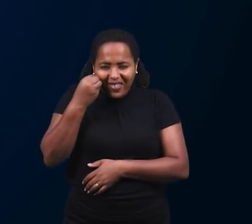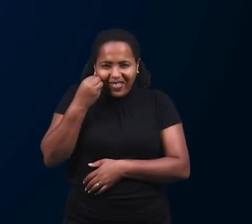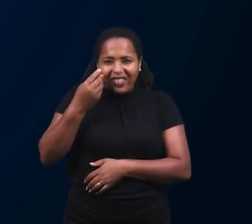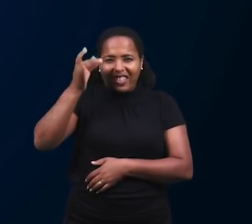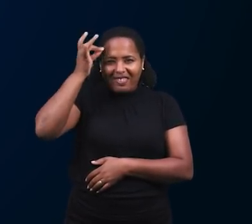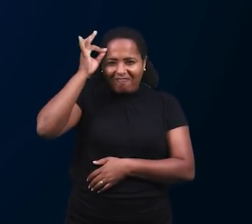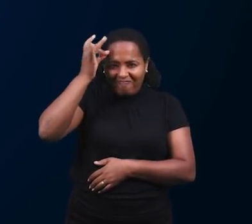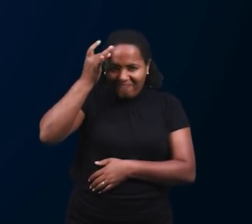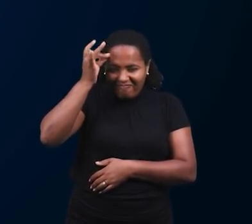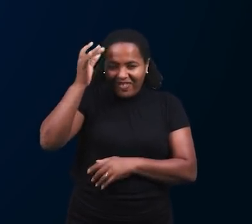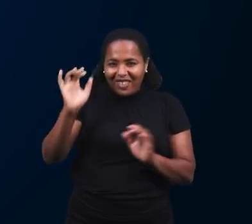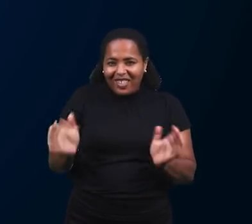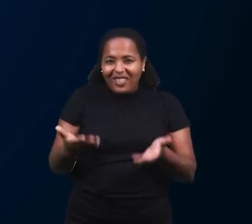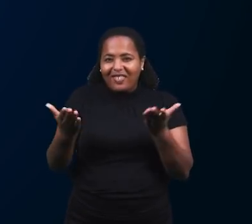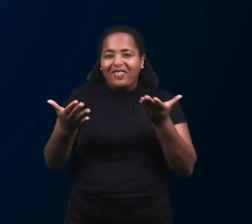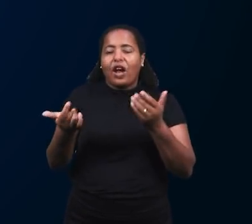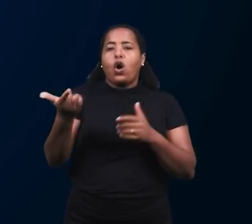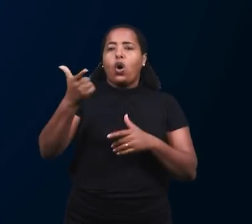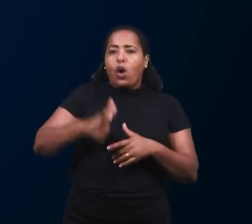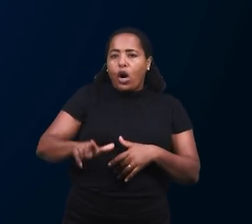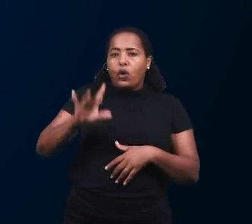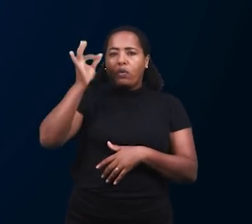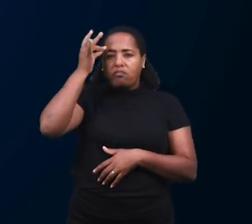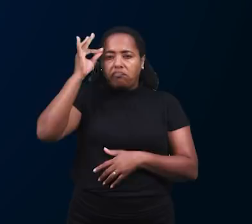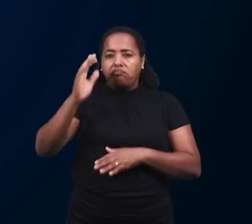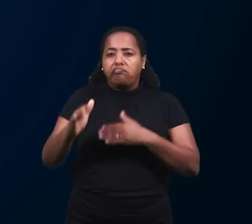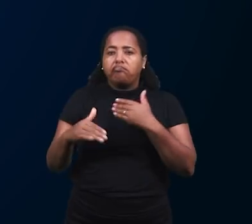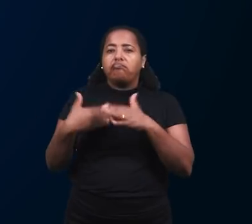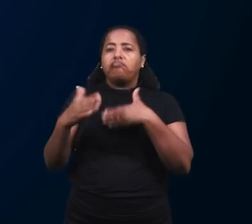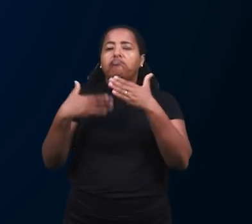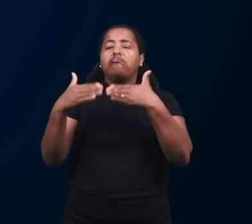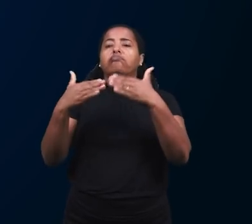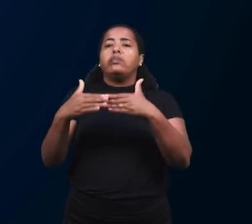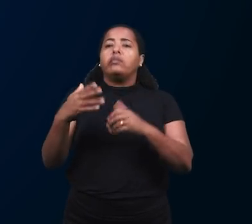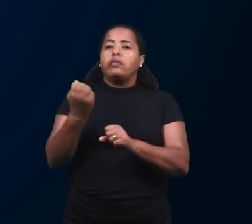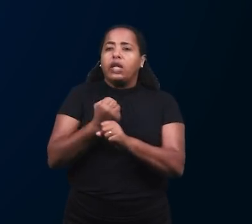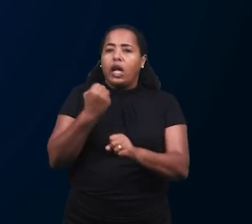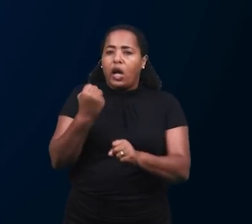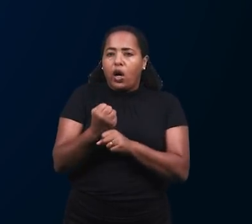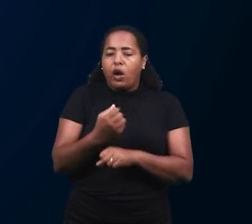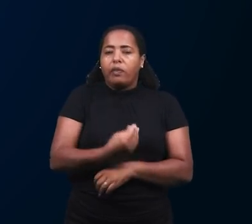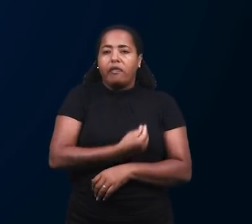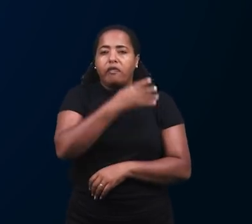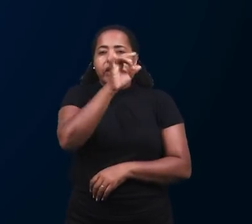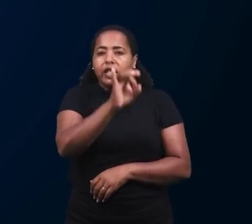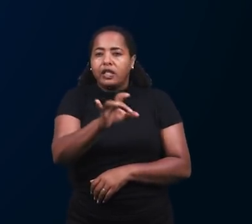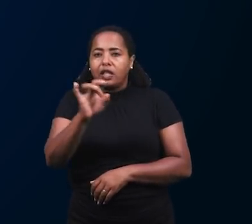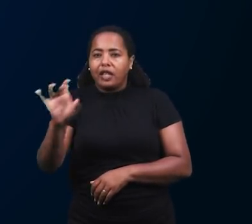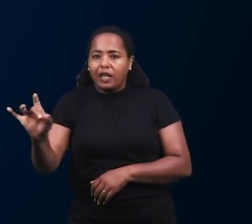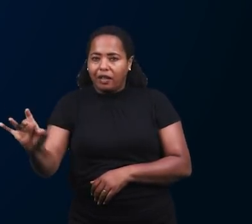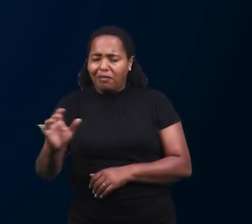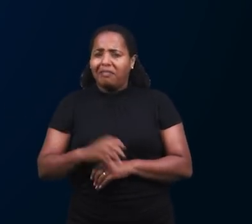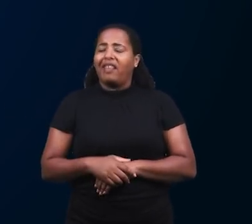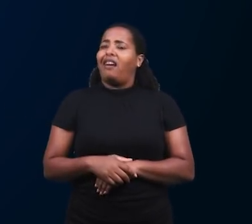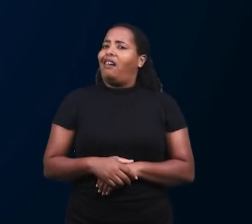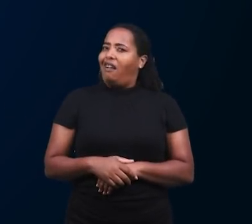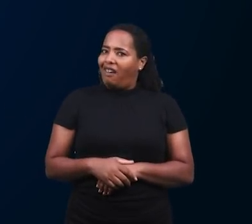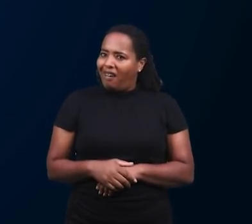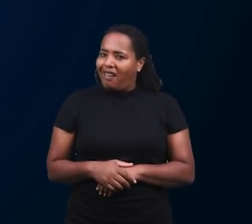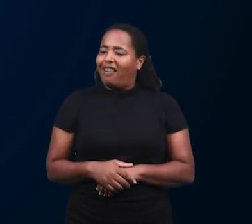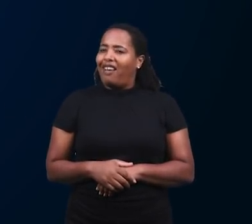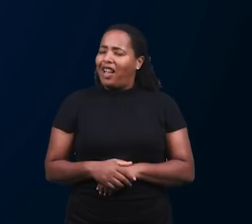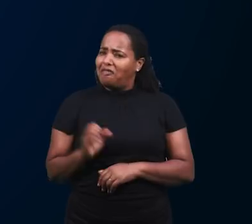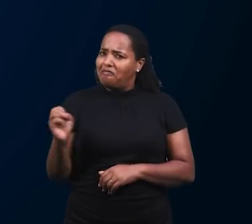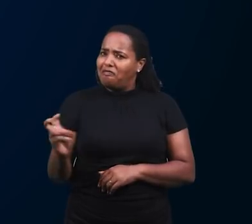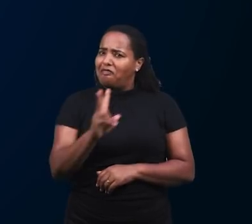vivido uma experiência com o Senhor de avivamento espiritual, um renovo espiritual, um aperfeiçoamento da obra do Senhor na vida